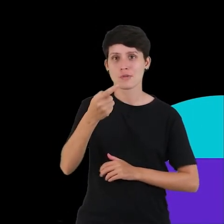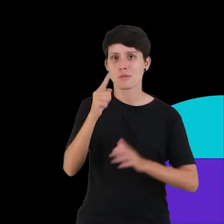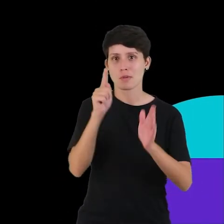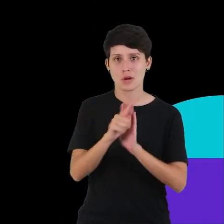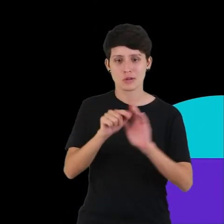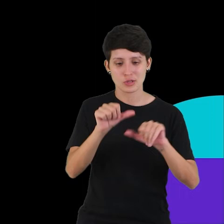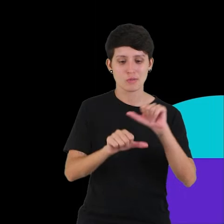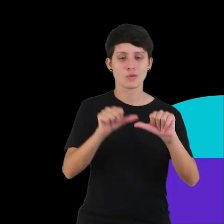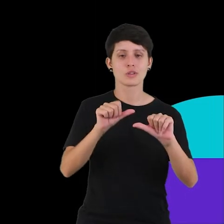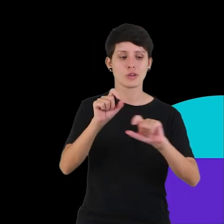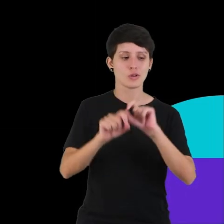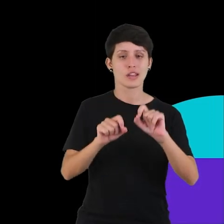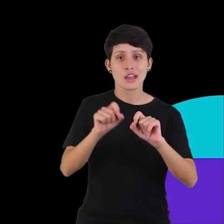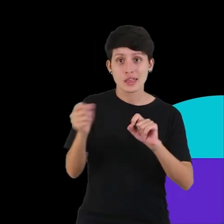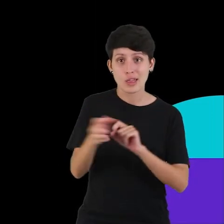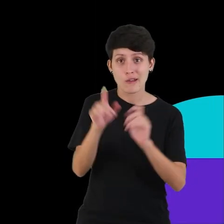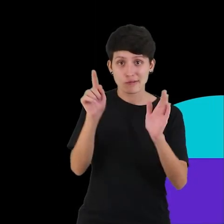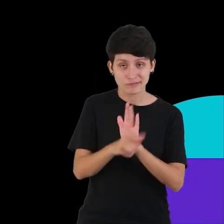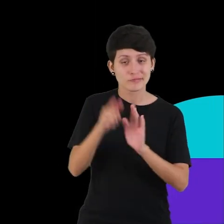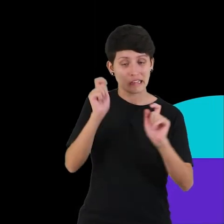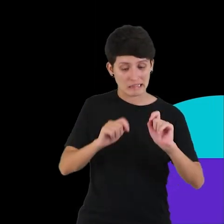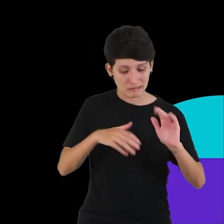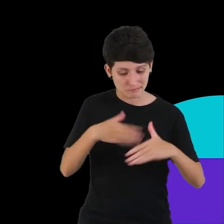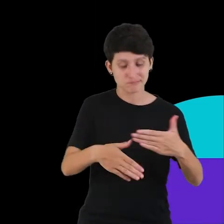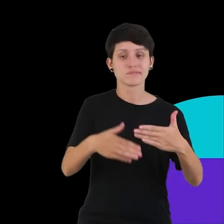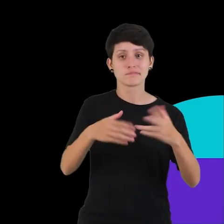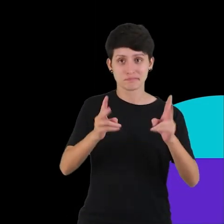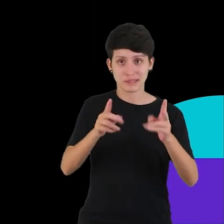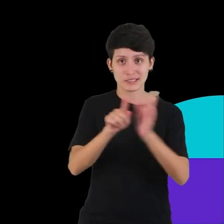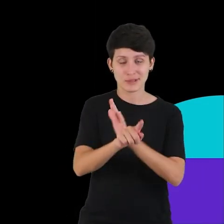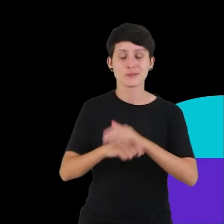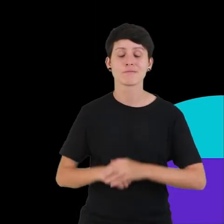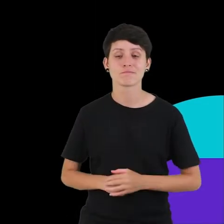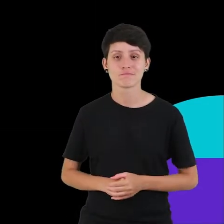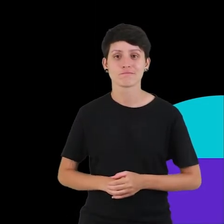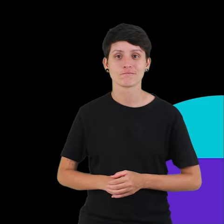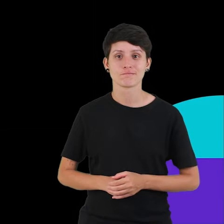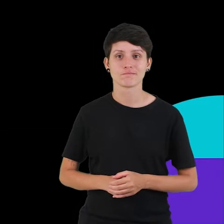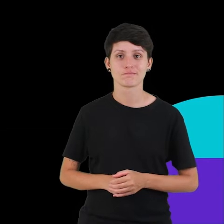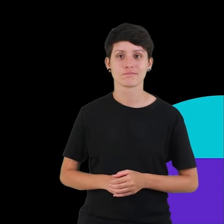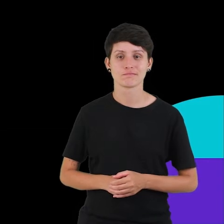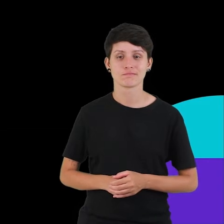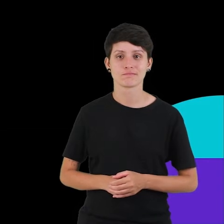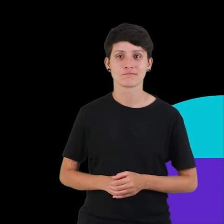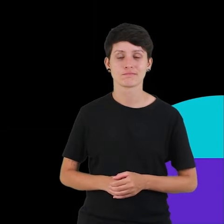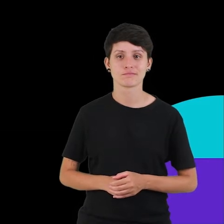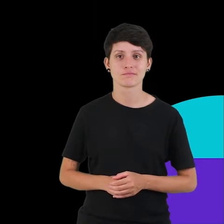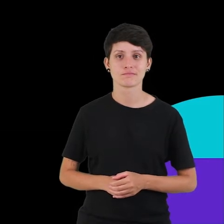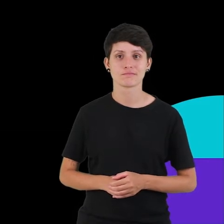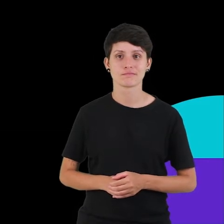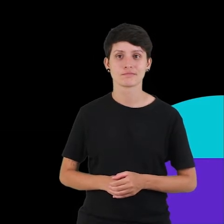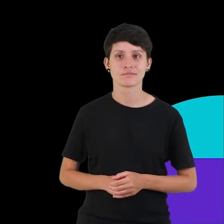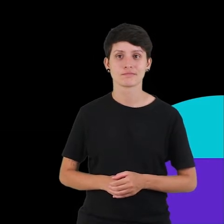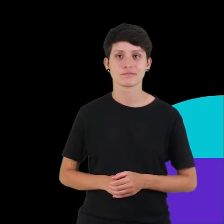Legal. Então, aqui tem uma coisa importante, né? A alimentação não beneficia a comunidade, mas a Kitiane se